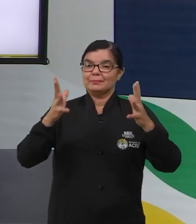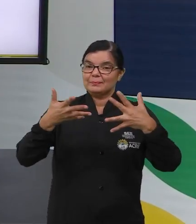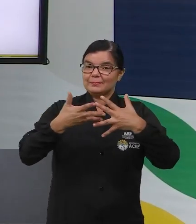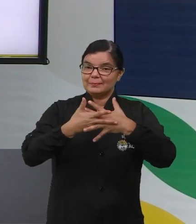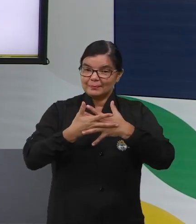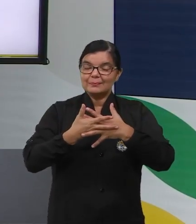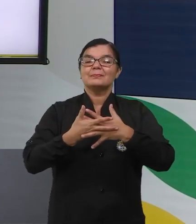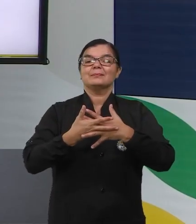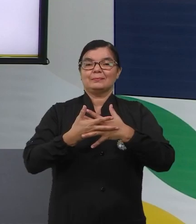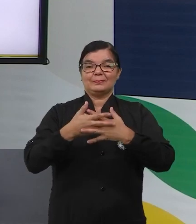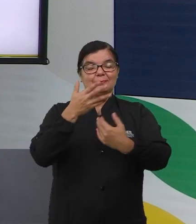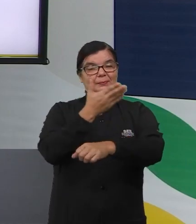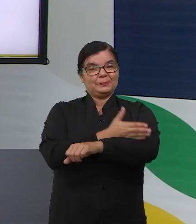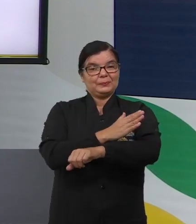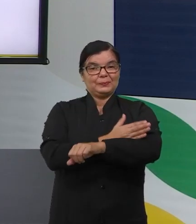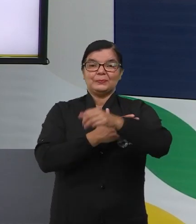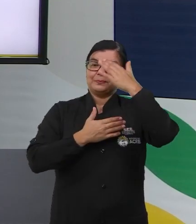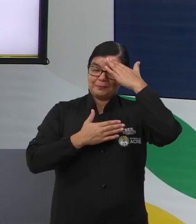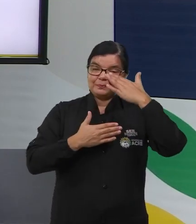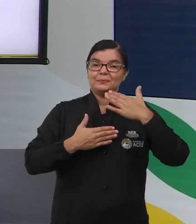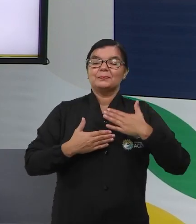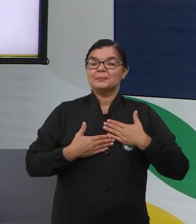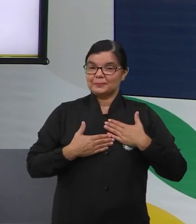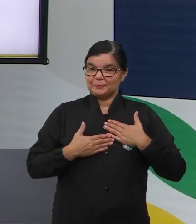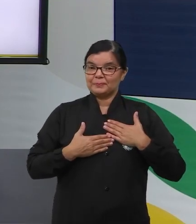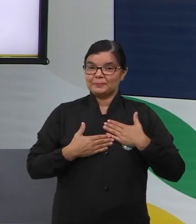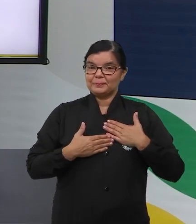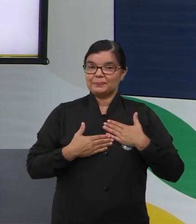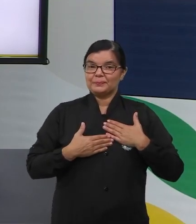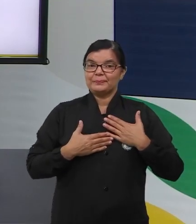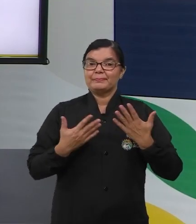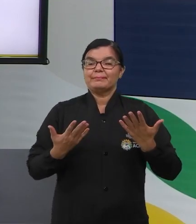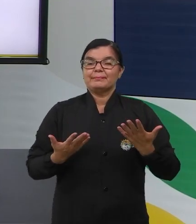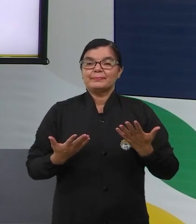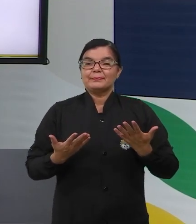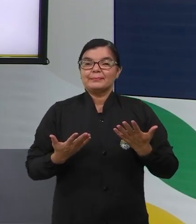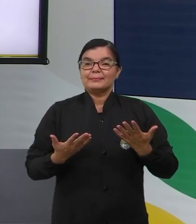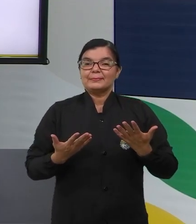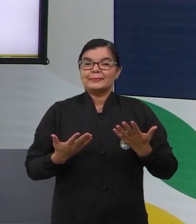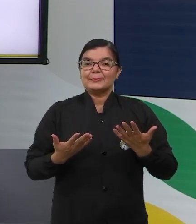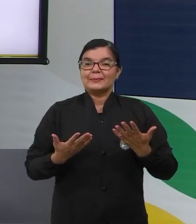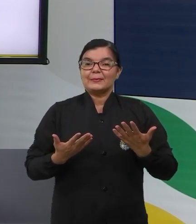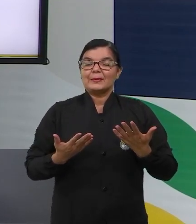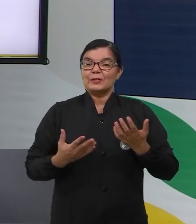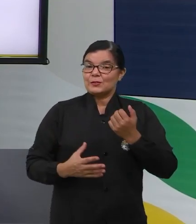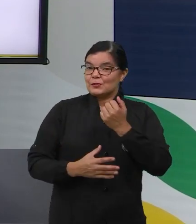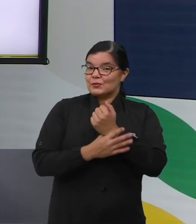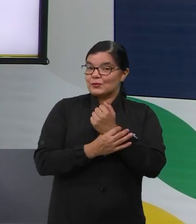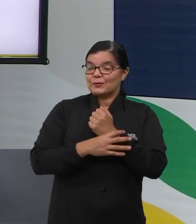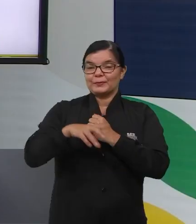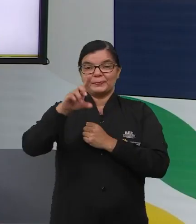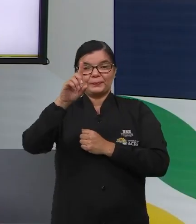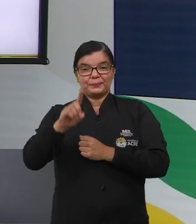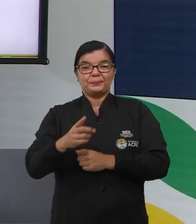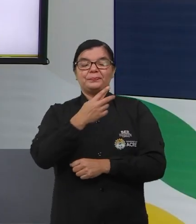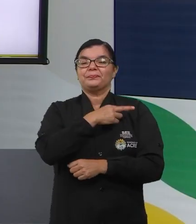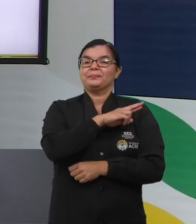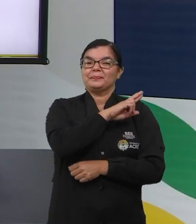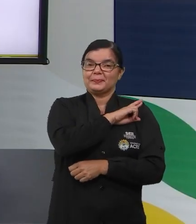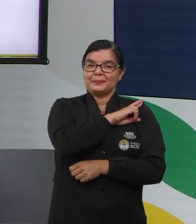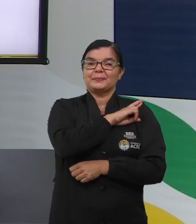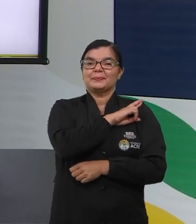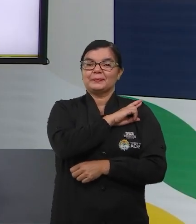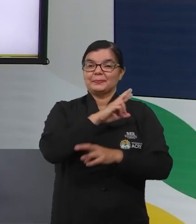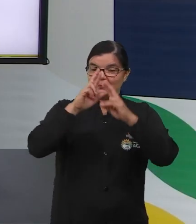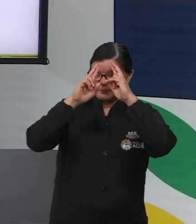nesse exercício de práticas corporais como instrumento de garantia de direitos, deveres,